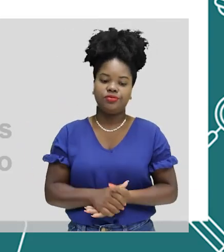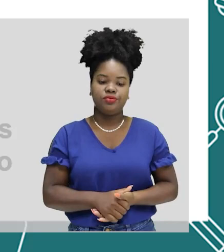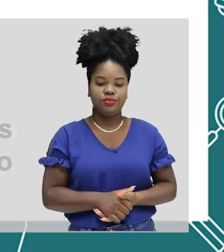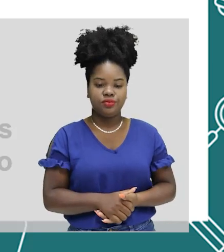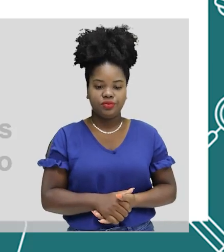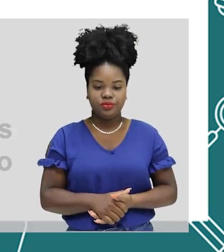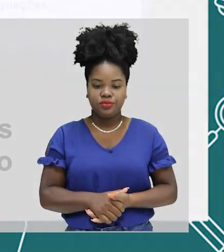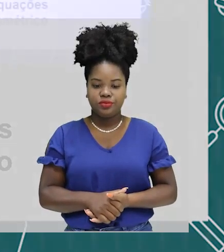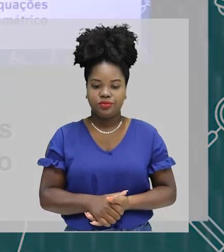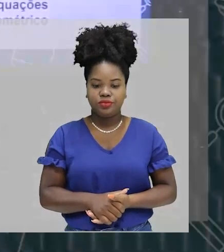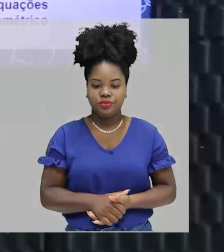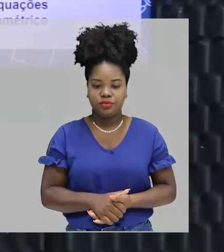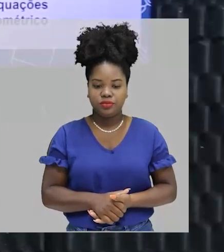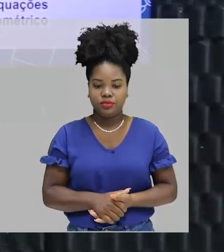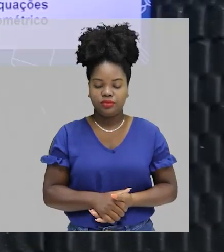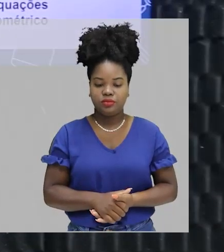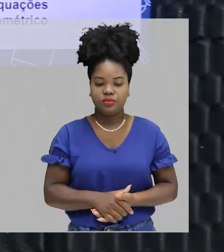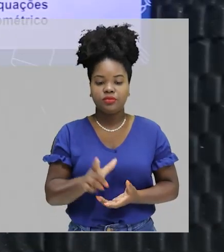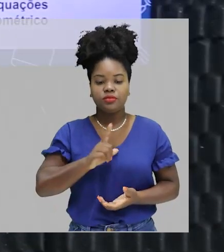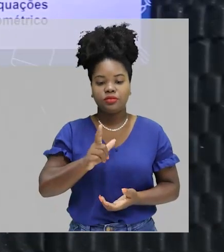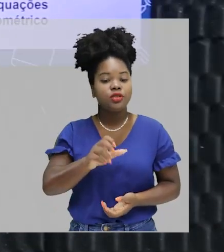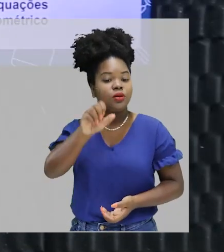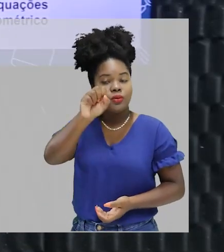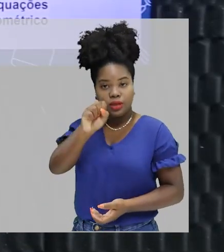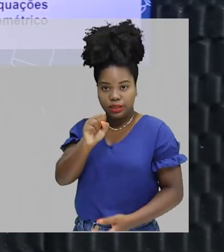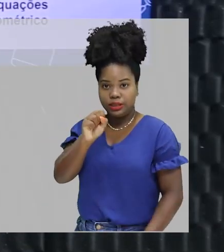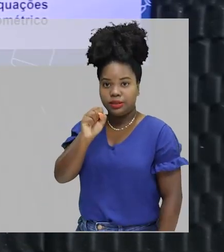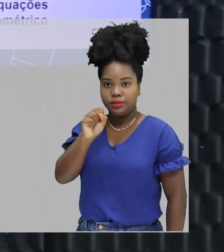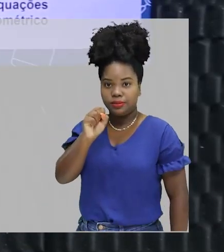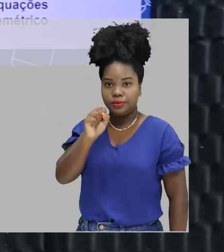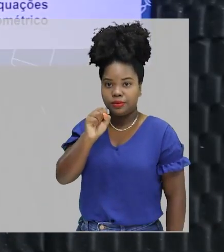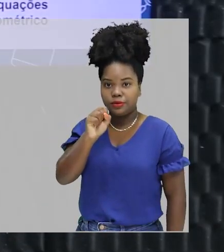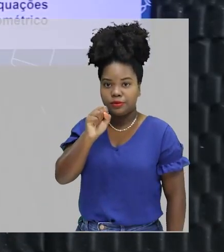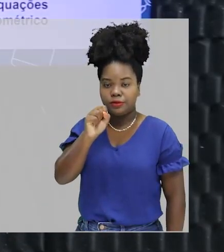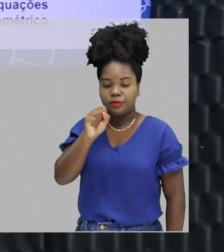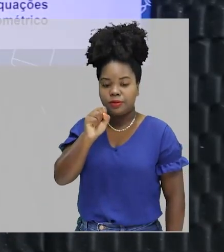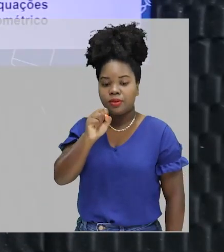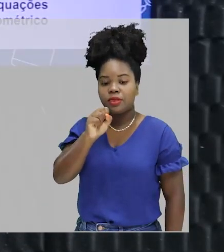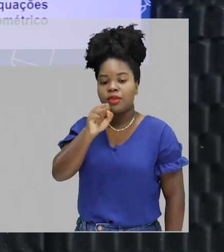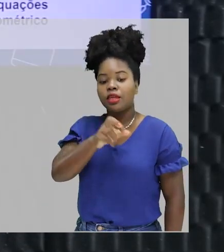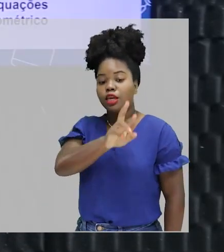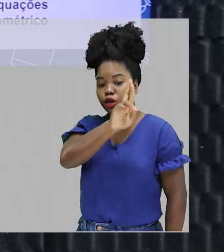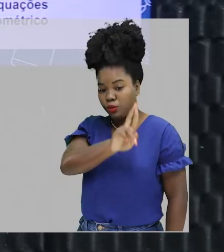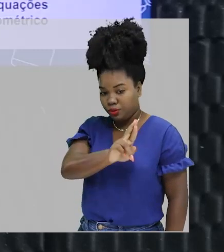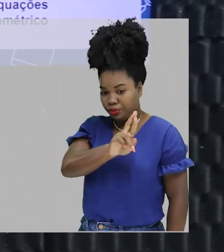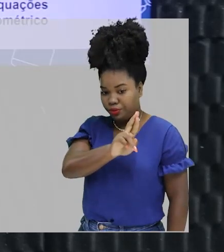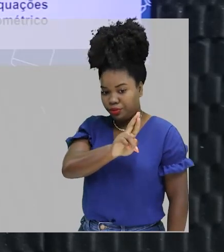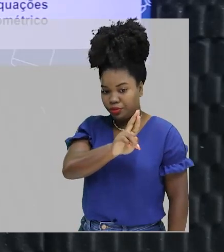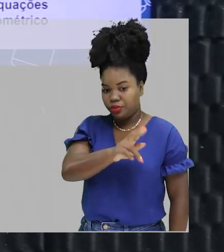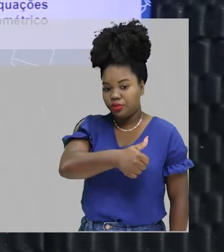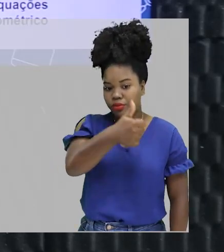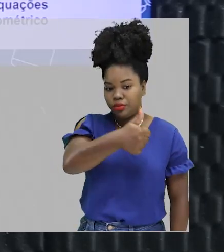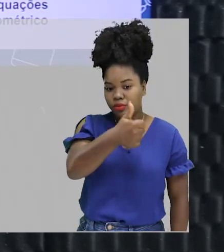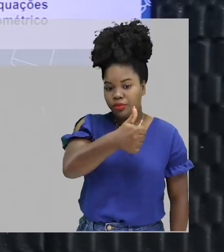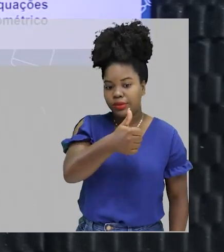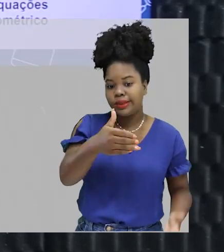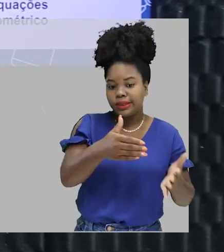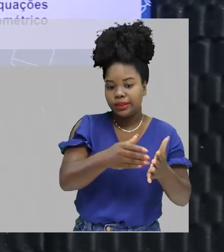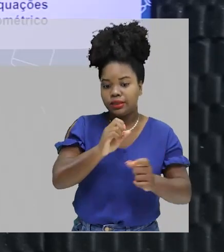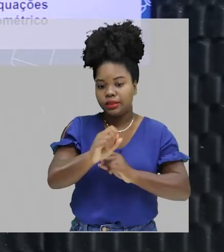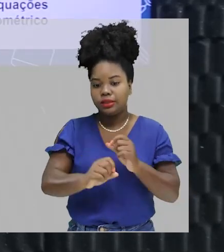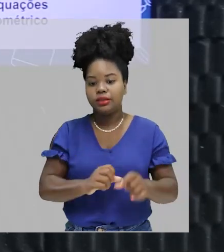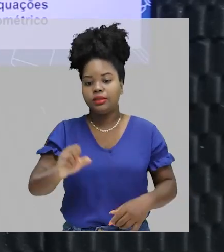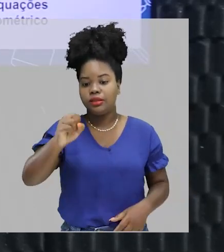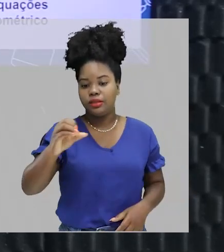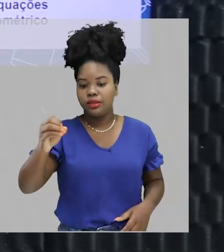partir do enxofre. Então, destaquei aqui o enxofre. Seria o reagente, o ponto inicial, e o ácido